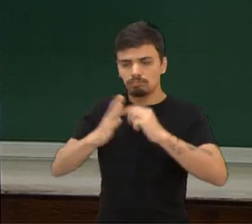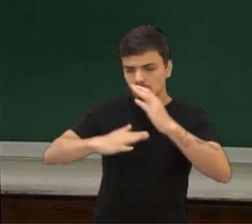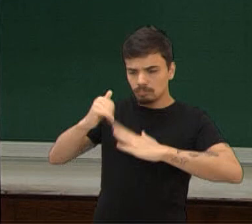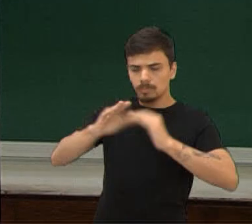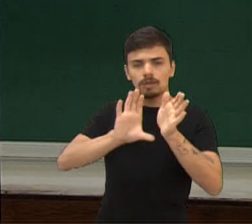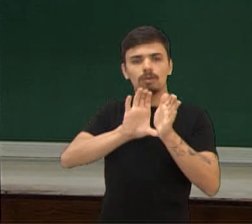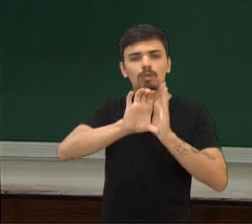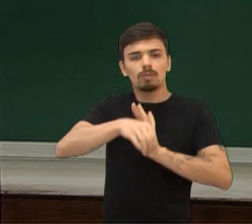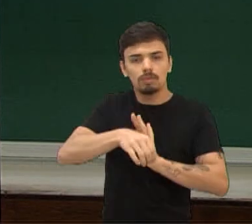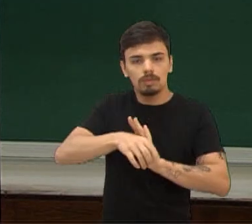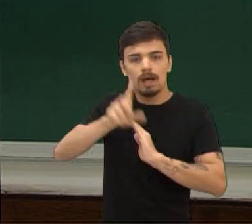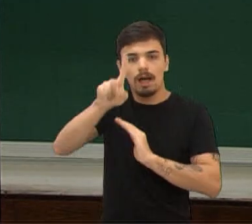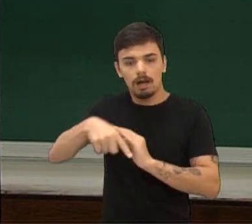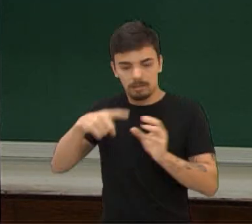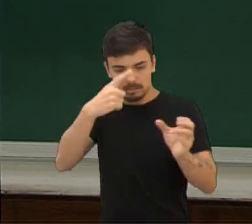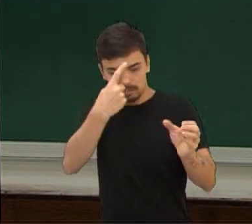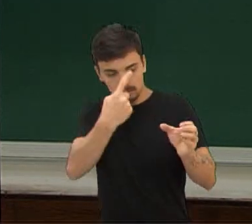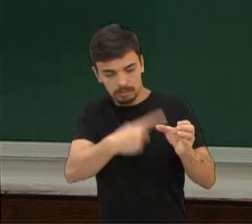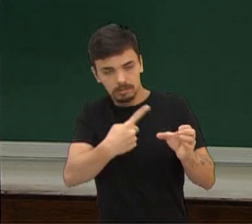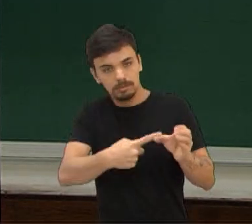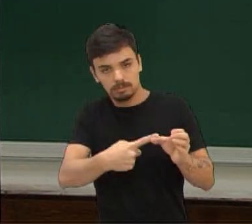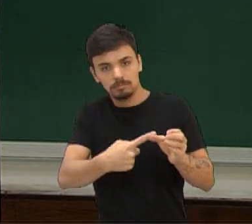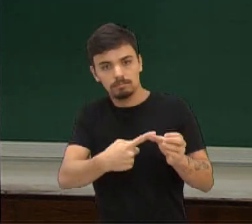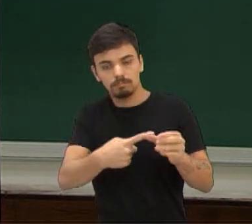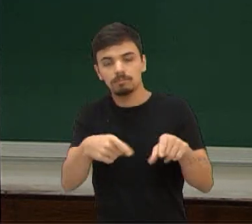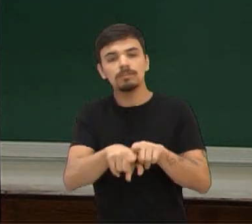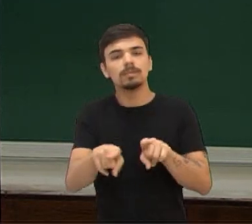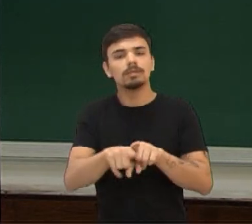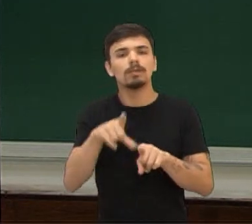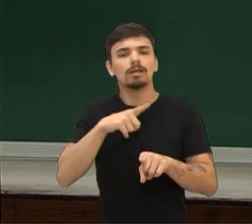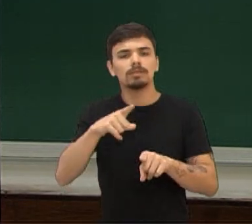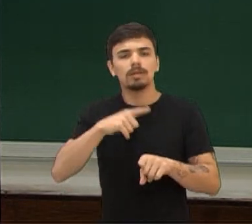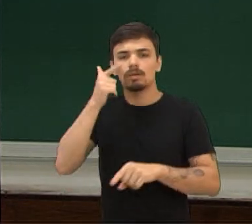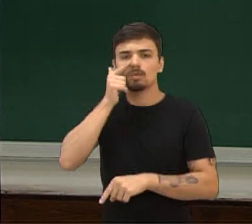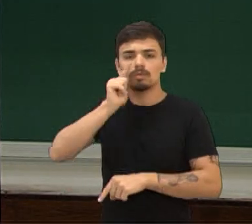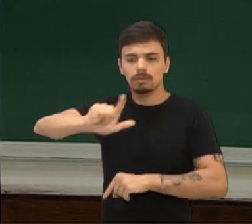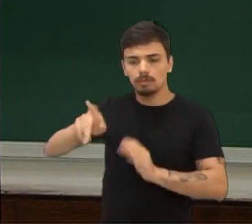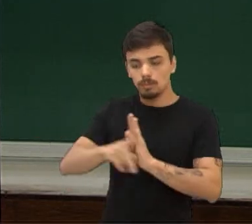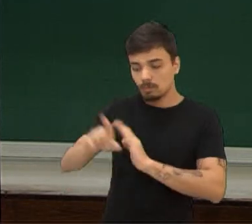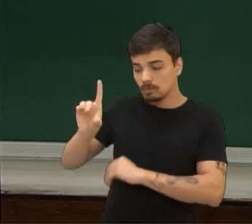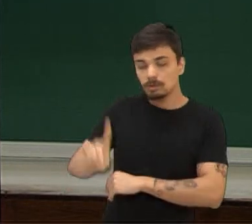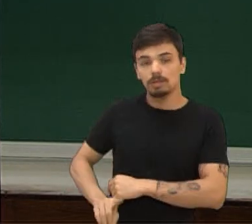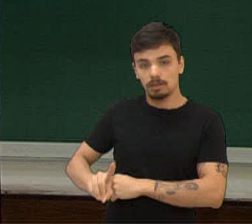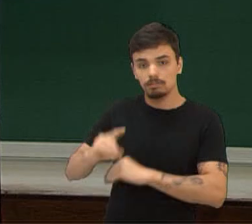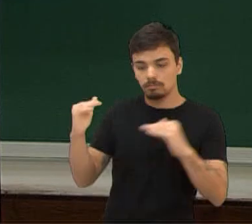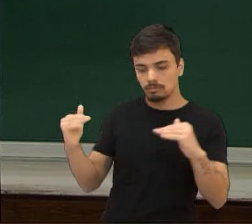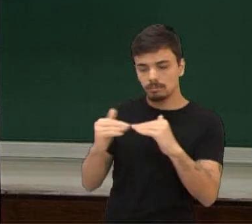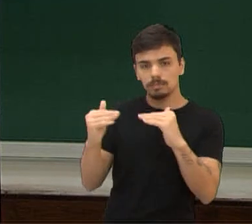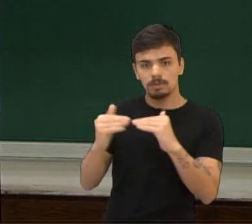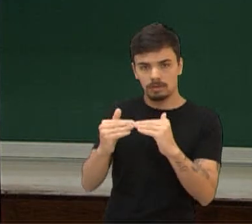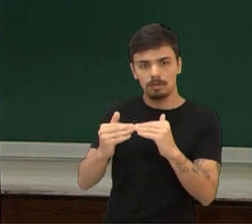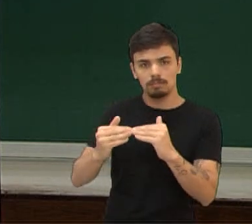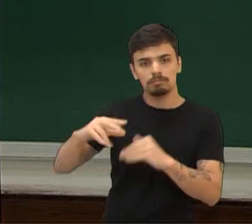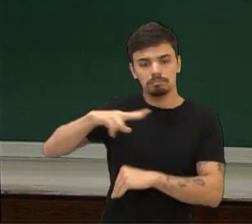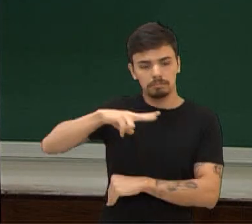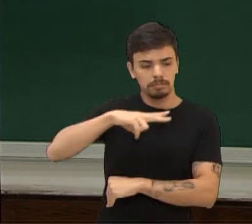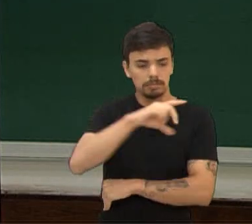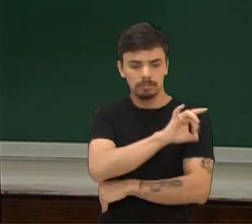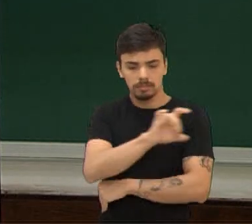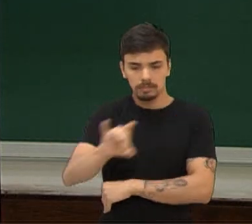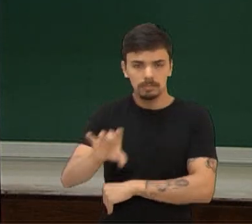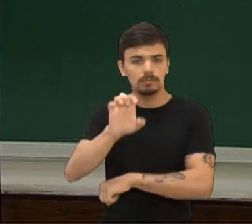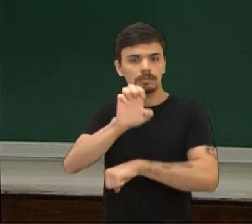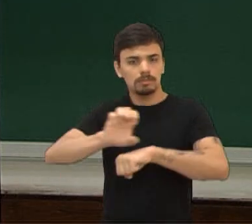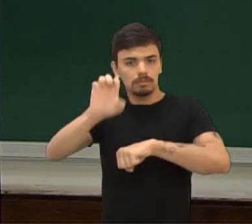do conceito do que é cidadania e passa pela conquista dos direitos de acordo com as particularidades de cada Estado.